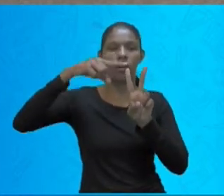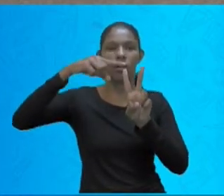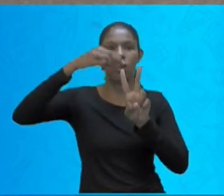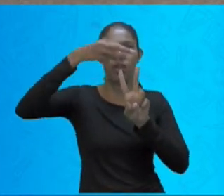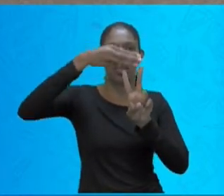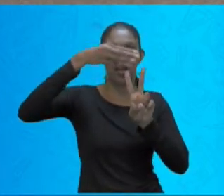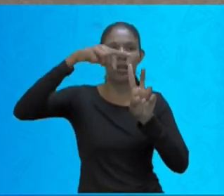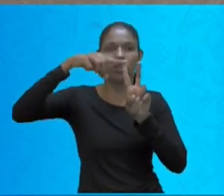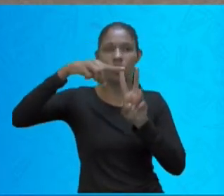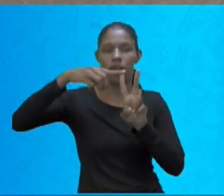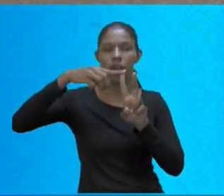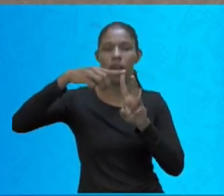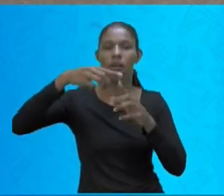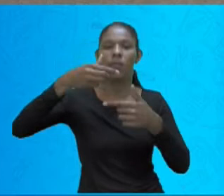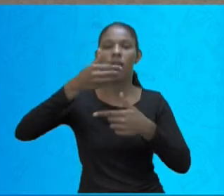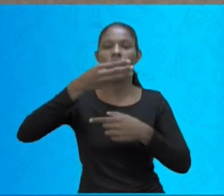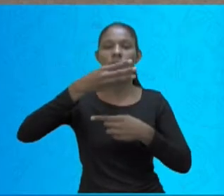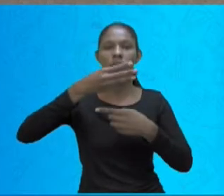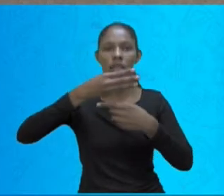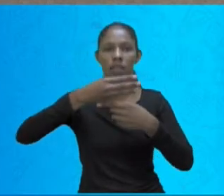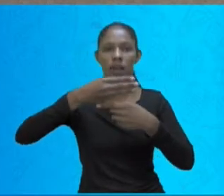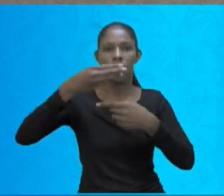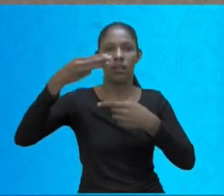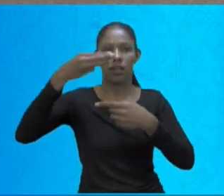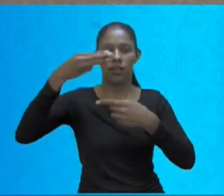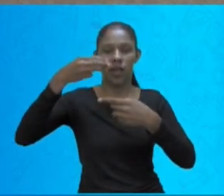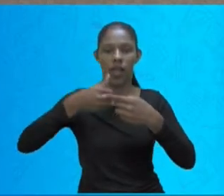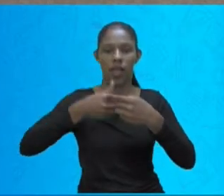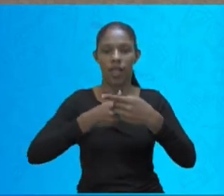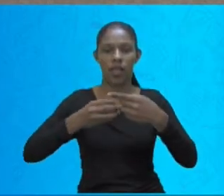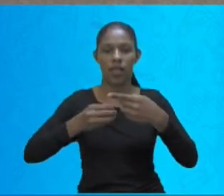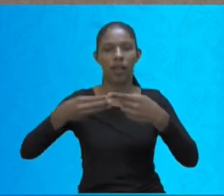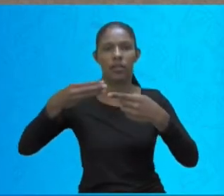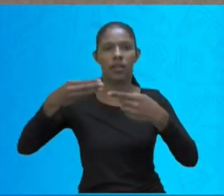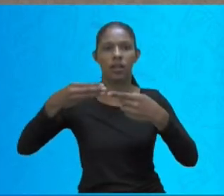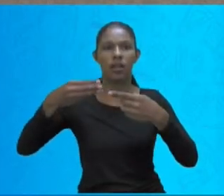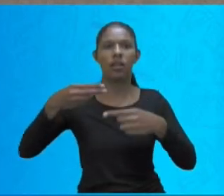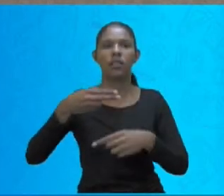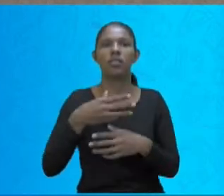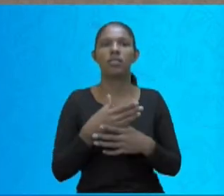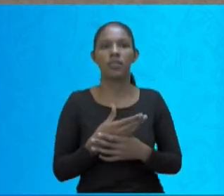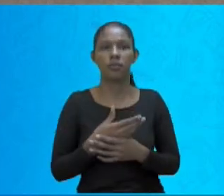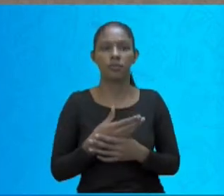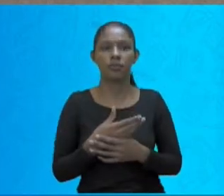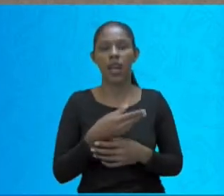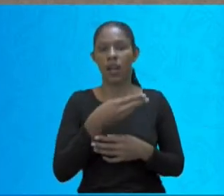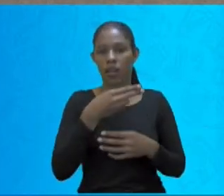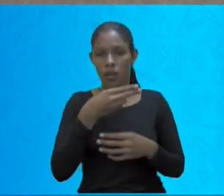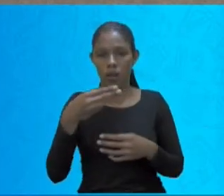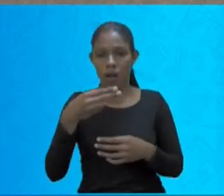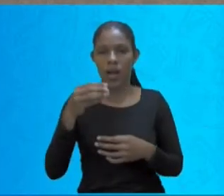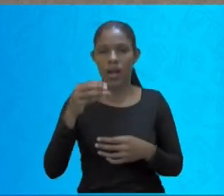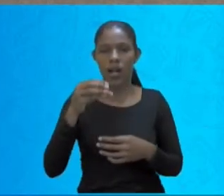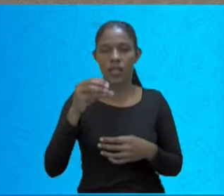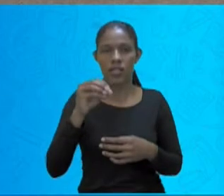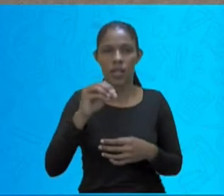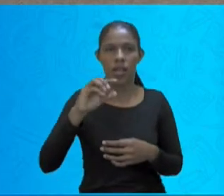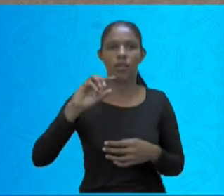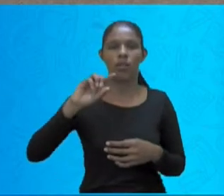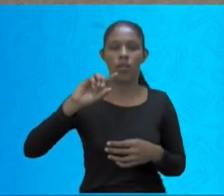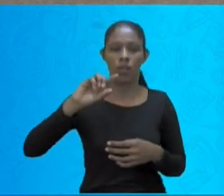27 é 3 e a raiz cúbica de 1000 é 10, 0,23. Por isso, aqui na letra